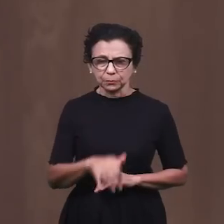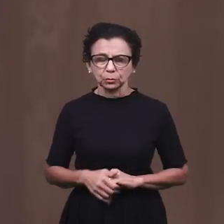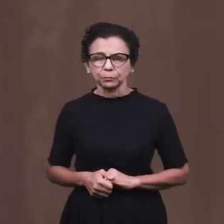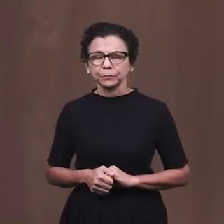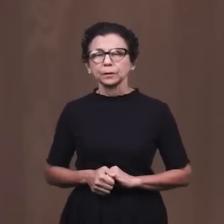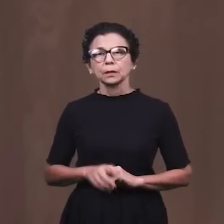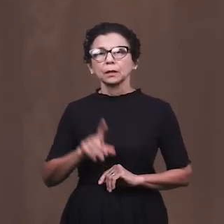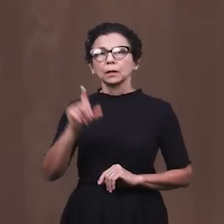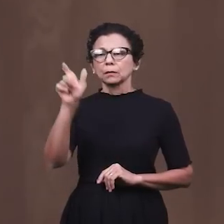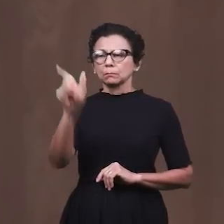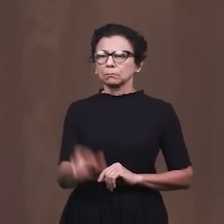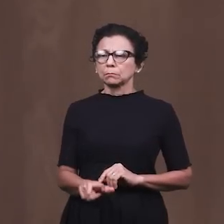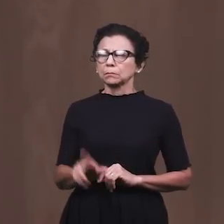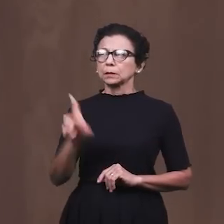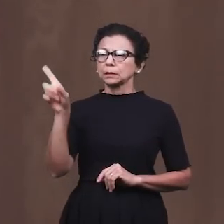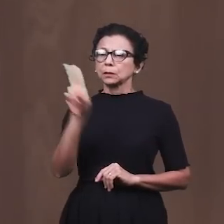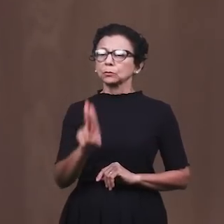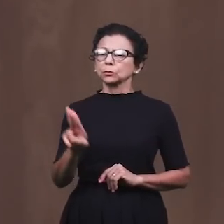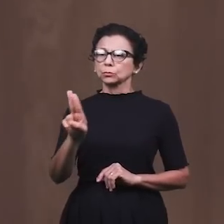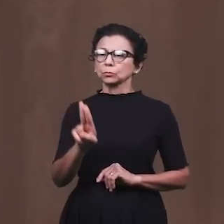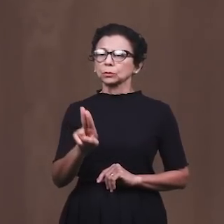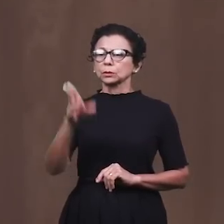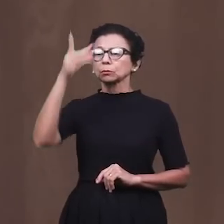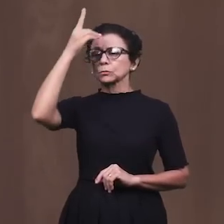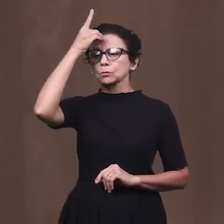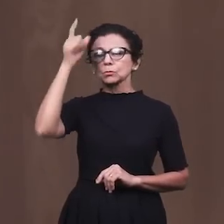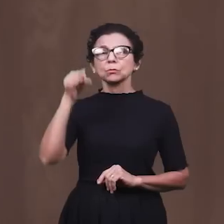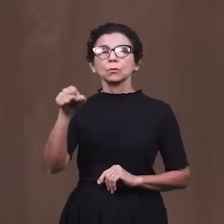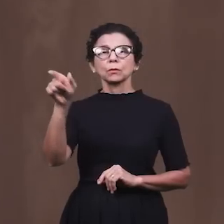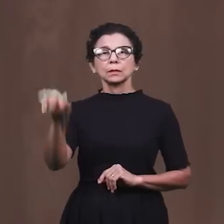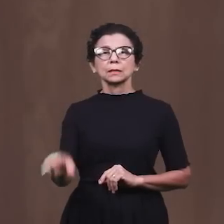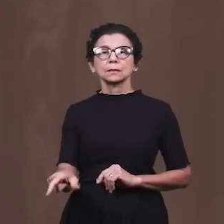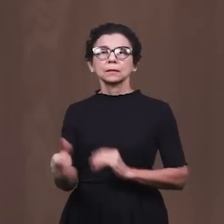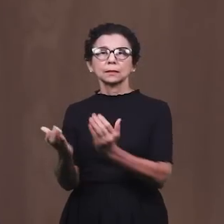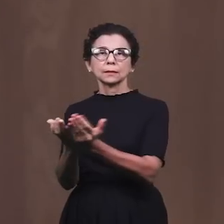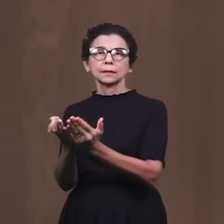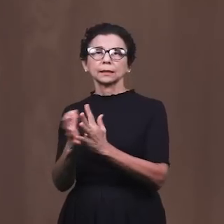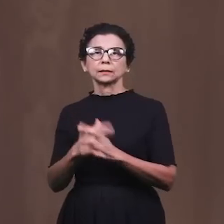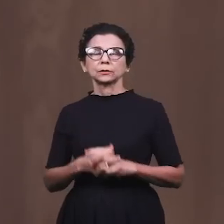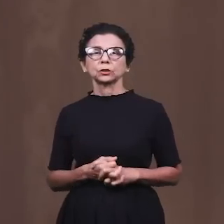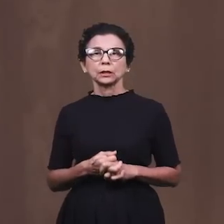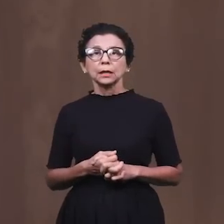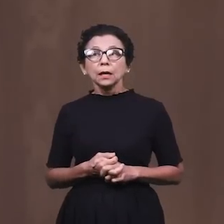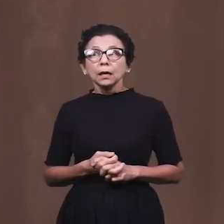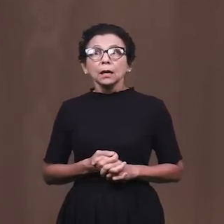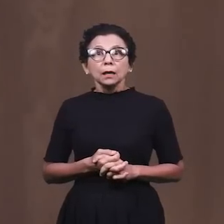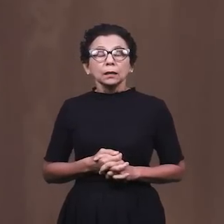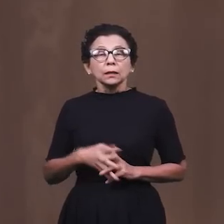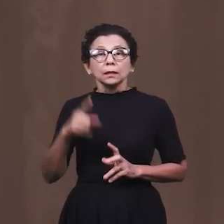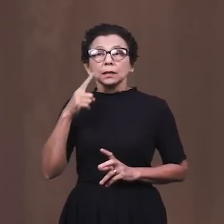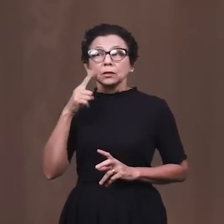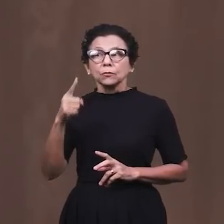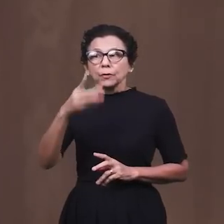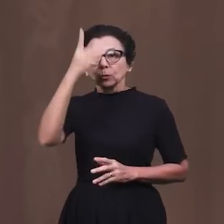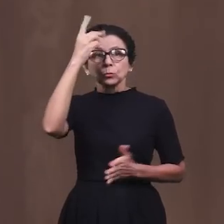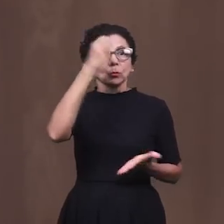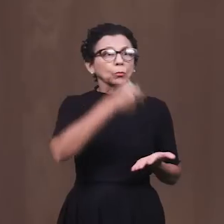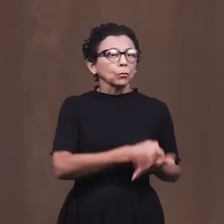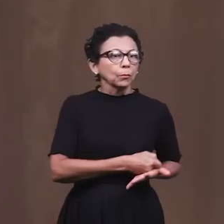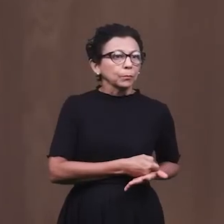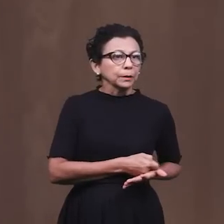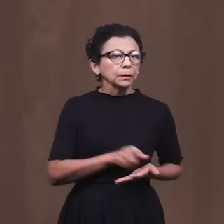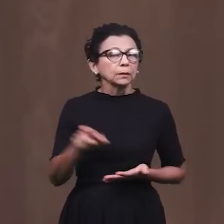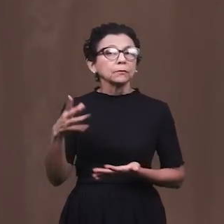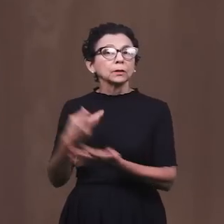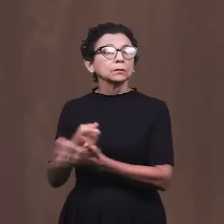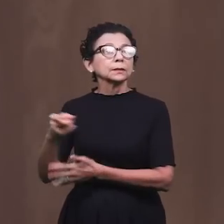se o Senhor usa um servo numa manifestação de dom espiritual e aquele servo tem a oportunidade de ver aquele dom se cumprir,